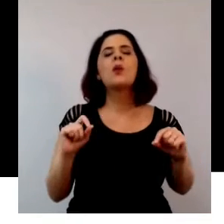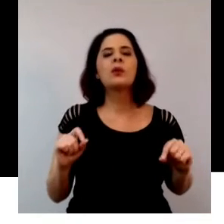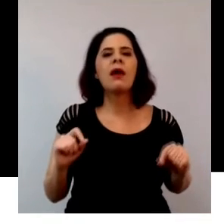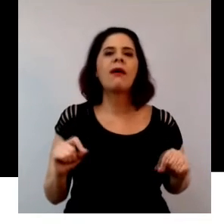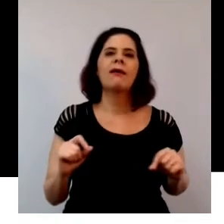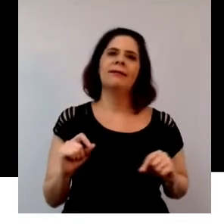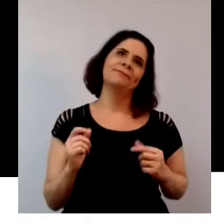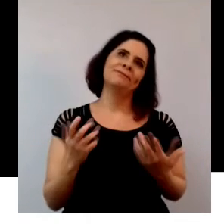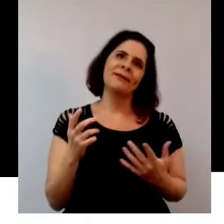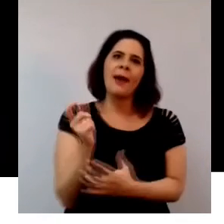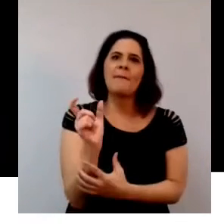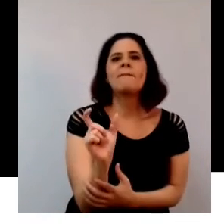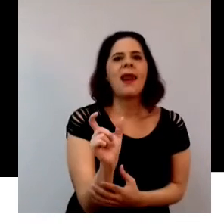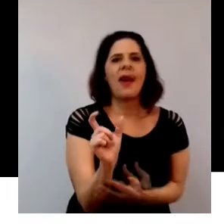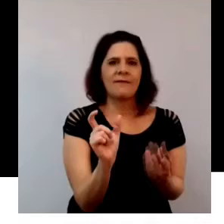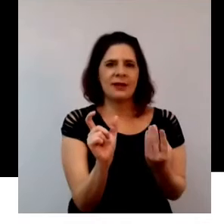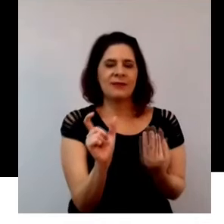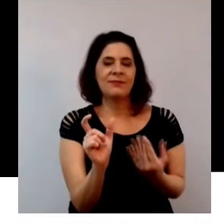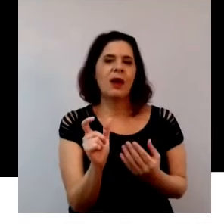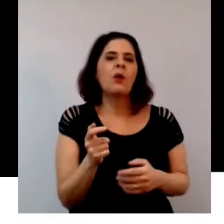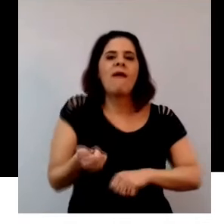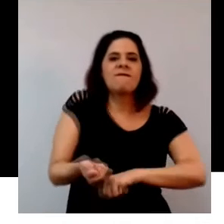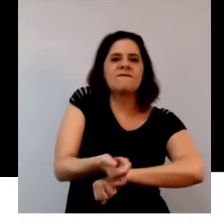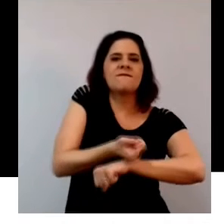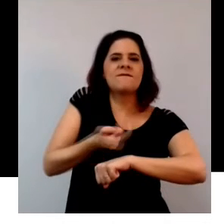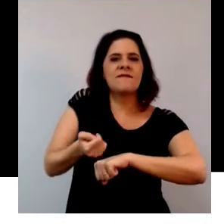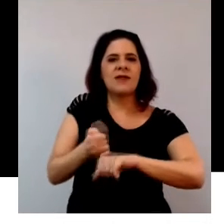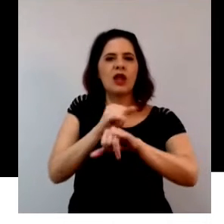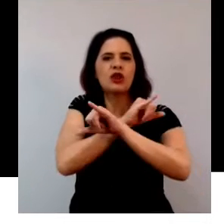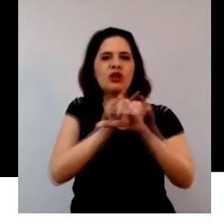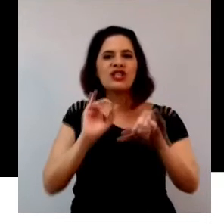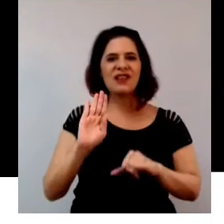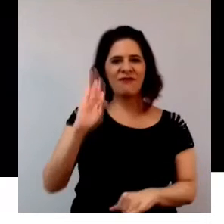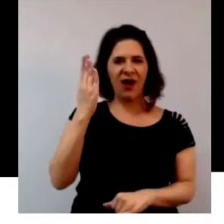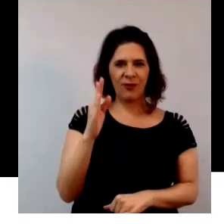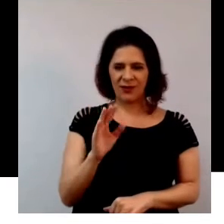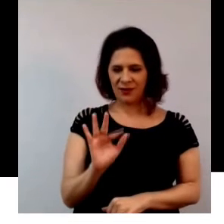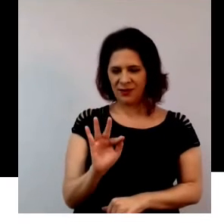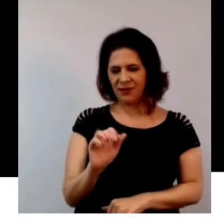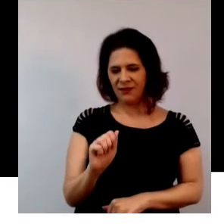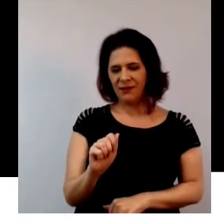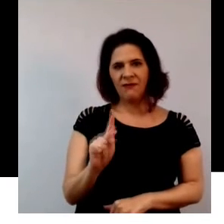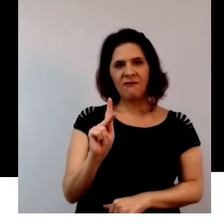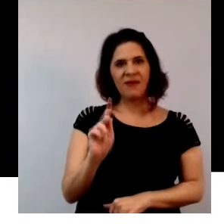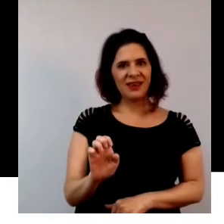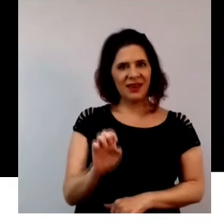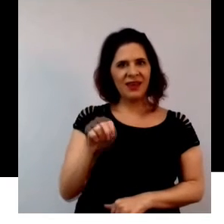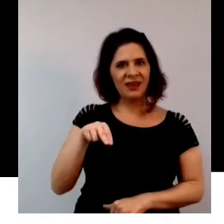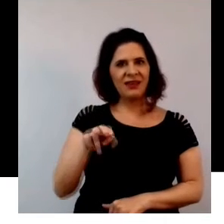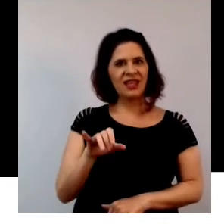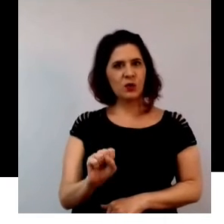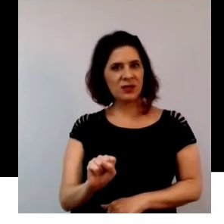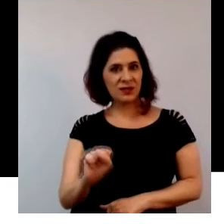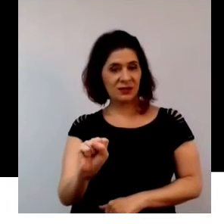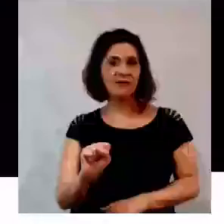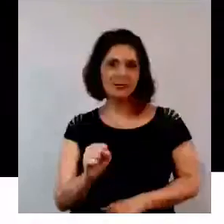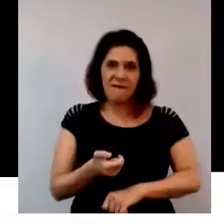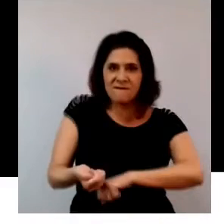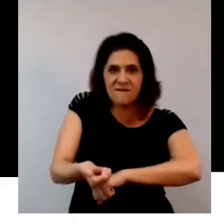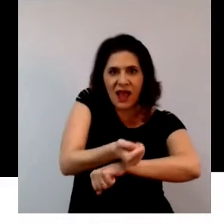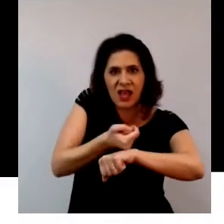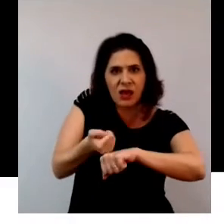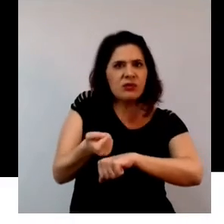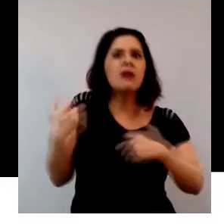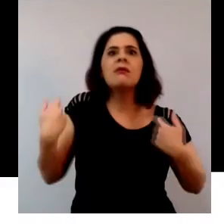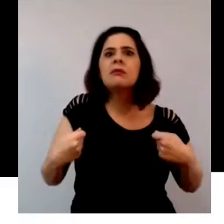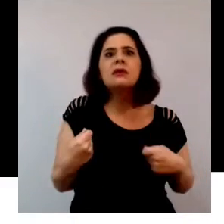duplinha, fake news. Eu acho que a gente entra muito nesse lugar. Eu queria que vocês falassem um pouquinho sobre isso, né? Como é que tá, qual